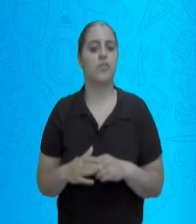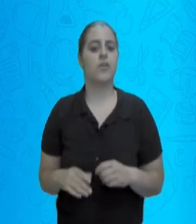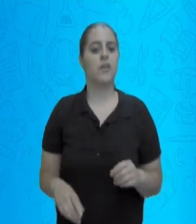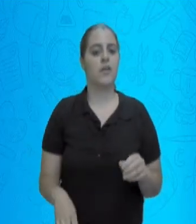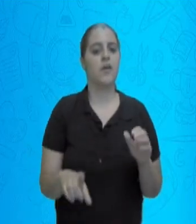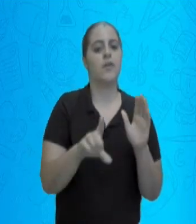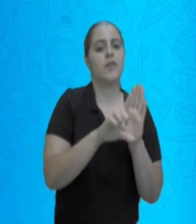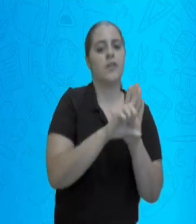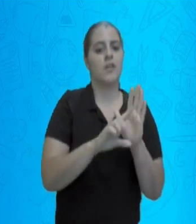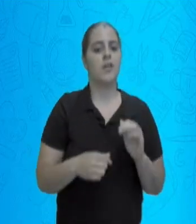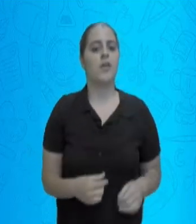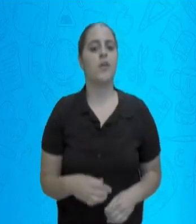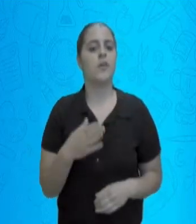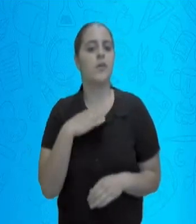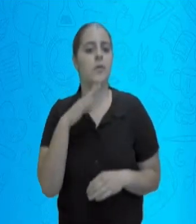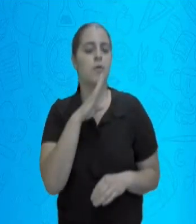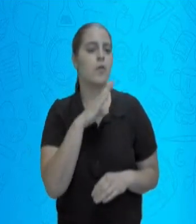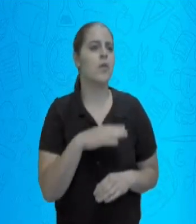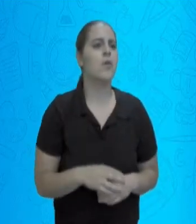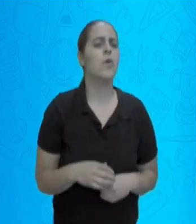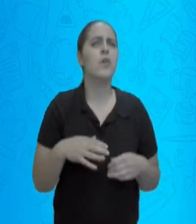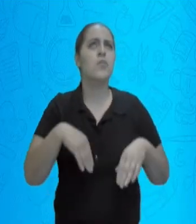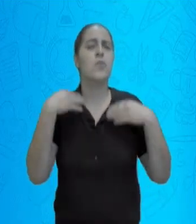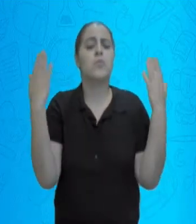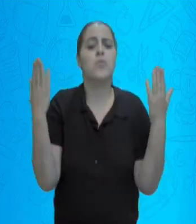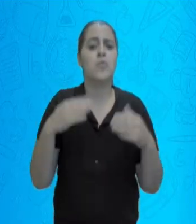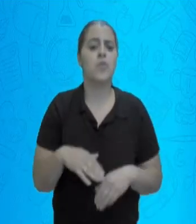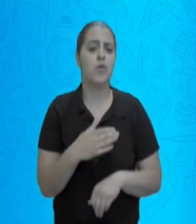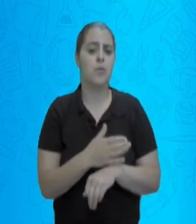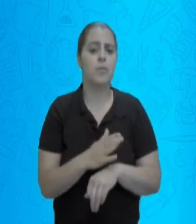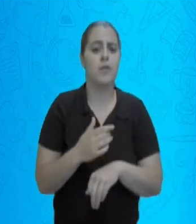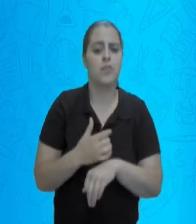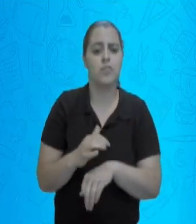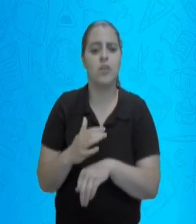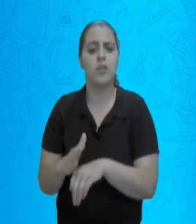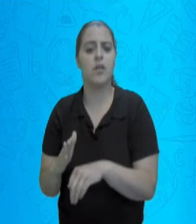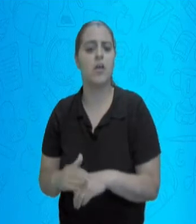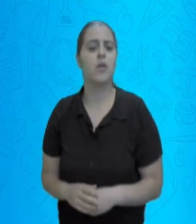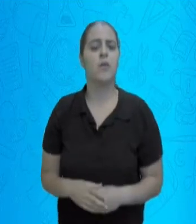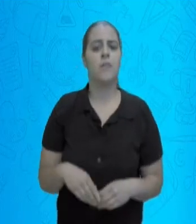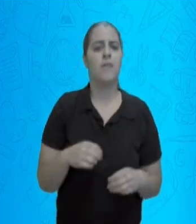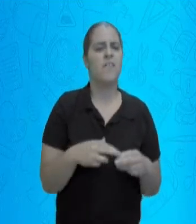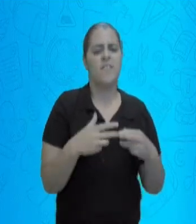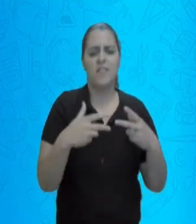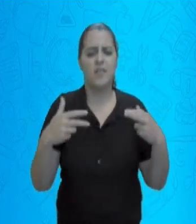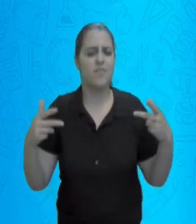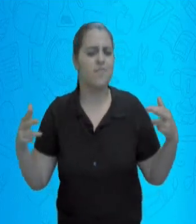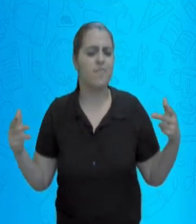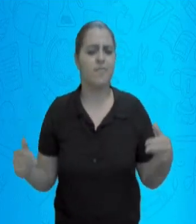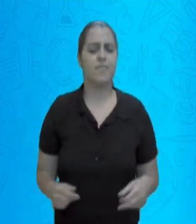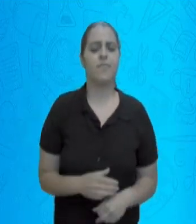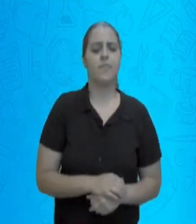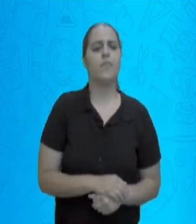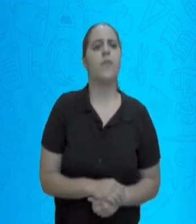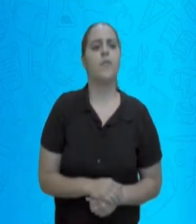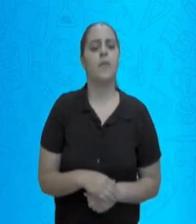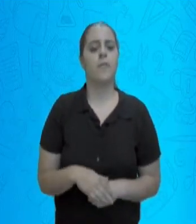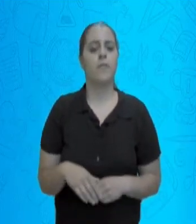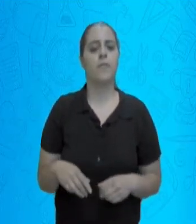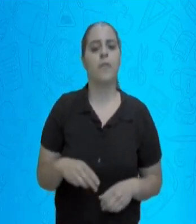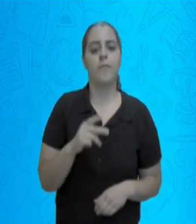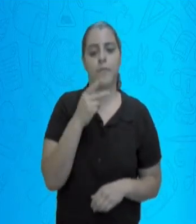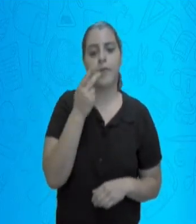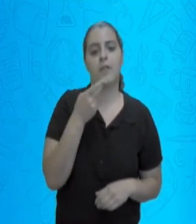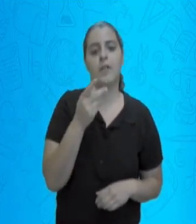cidadania. Então vamos lá. Mas como podemos exercer a cidadania? São várias formas de exercer a cidadania. Eu vou citar